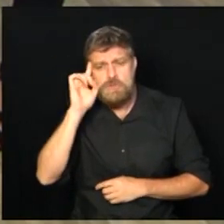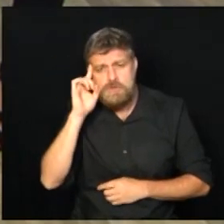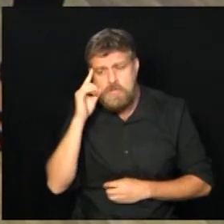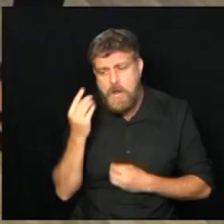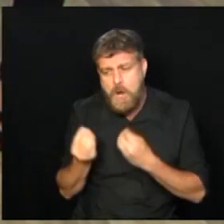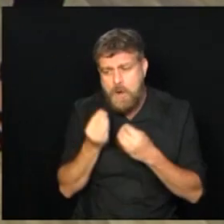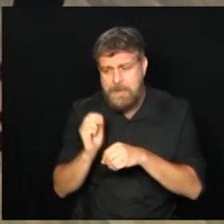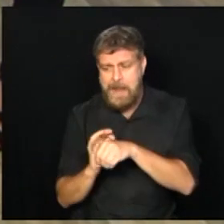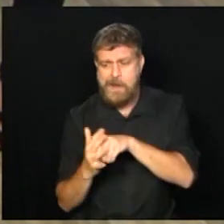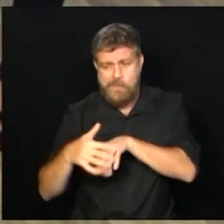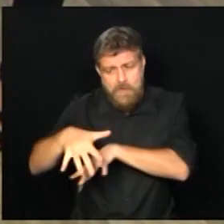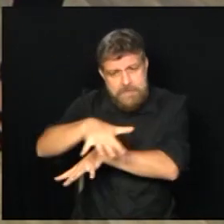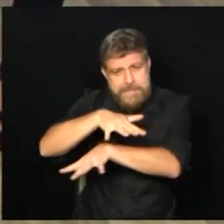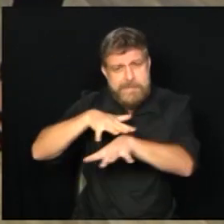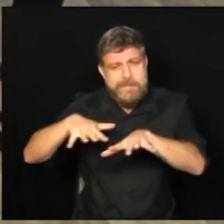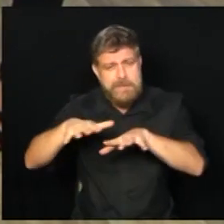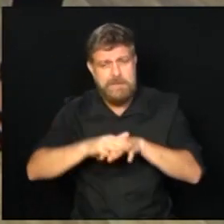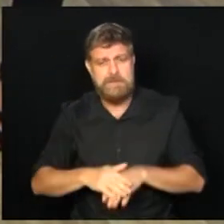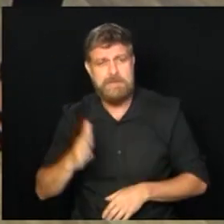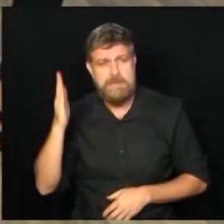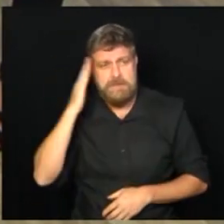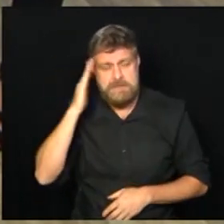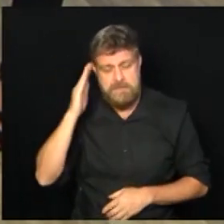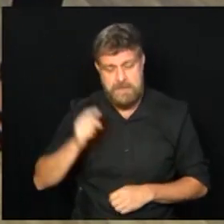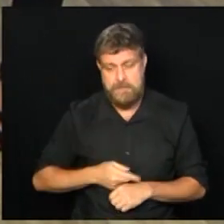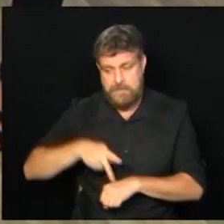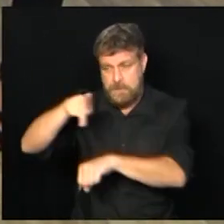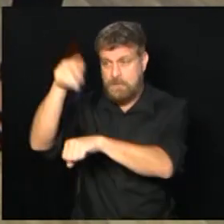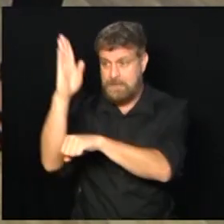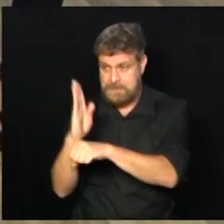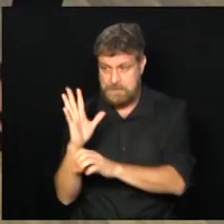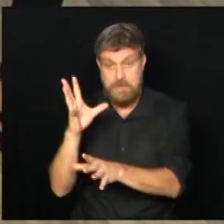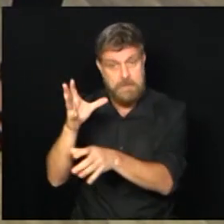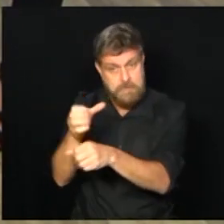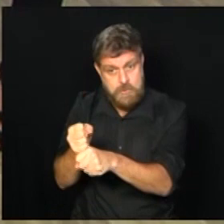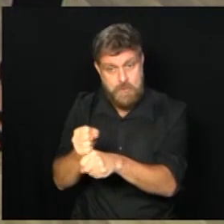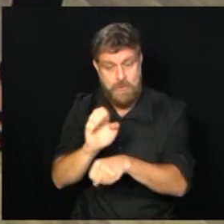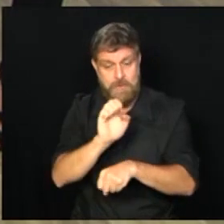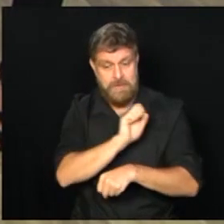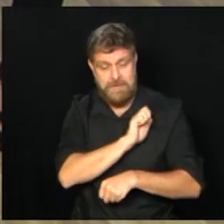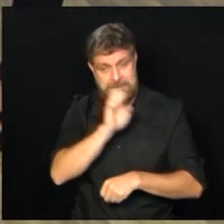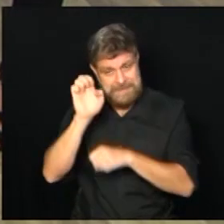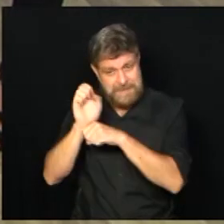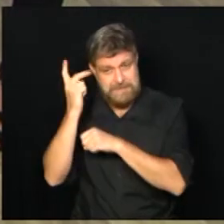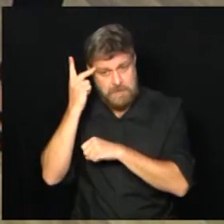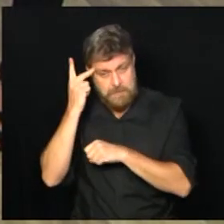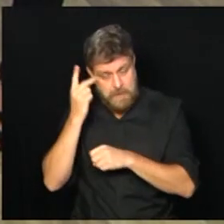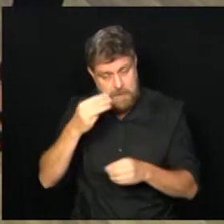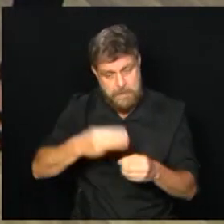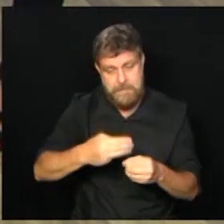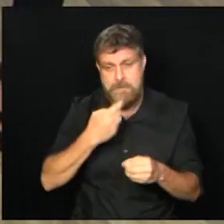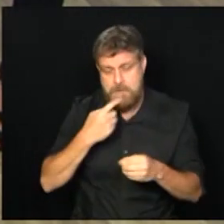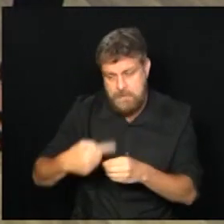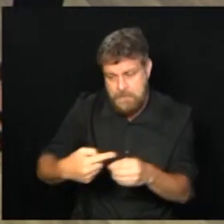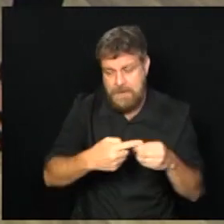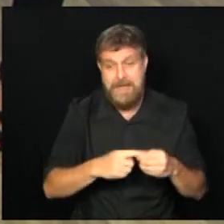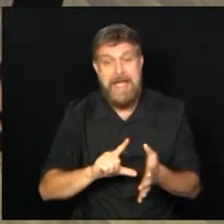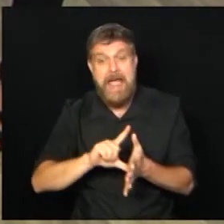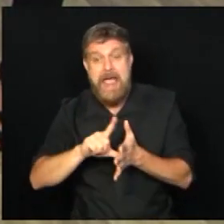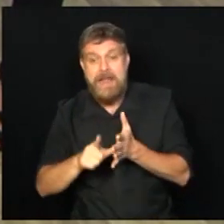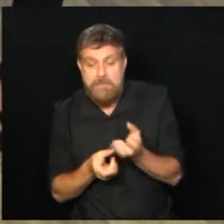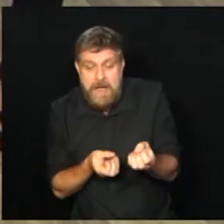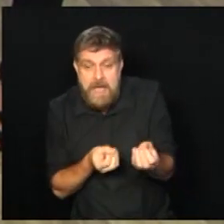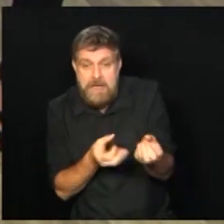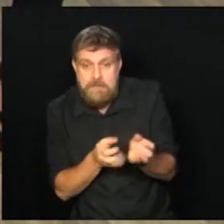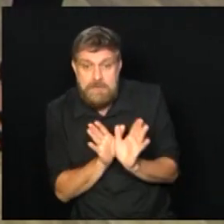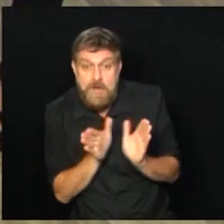da Covid-19. Aquele panorama no nosso país, estado de São Paulo, região metropolitana e depois as informações aqui